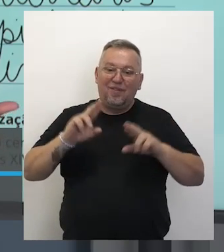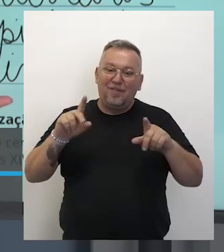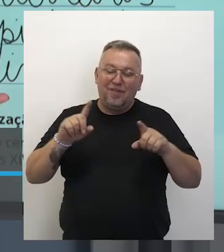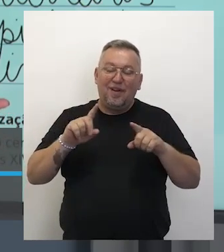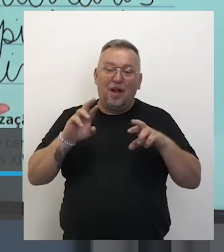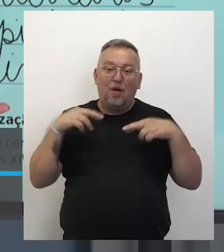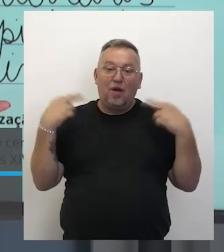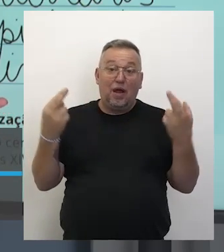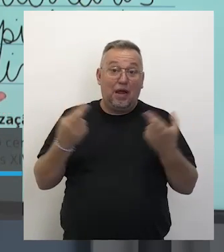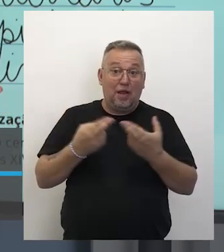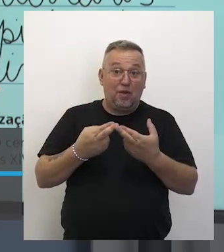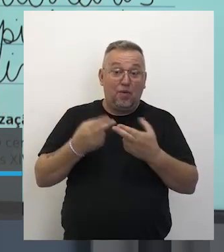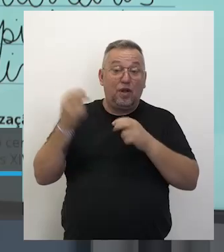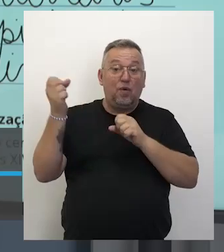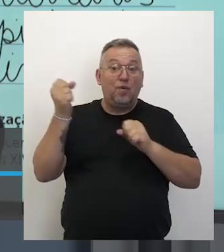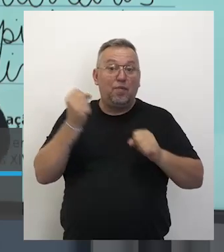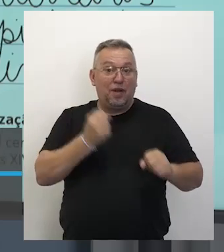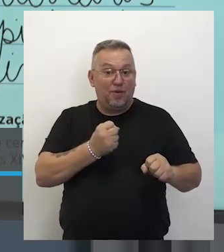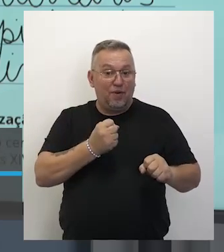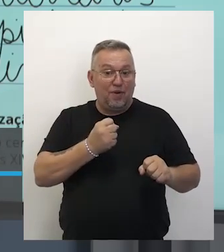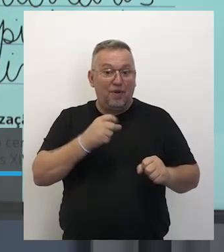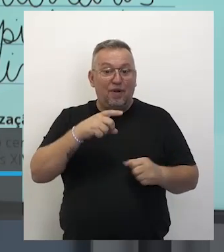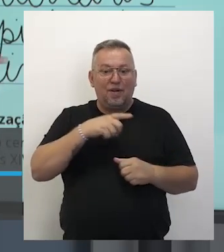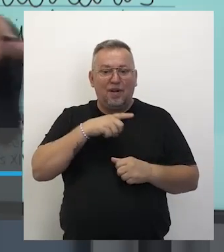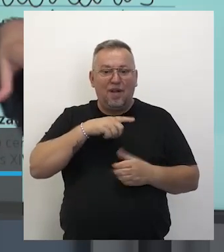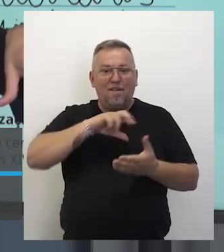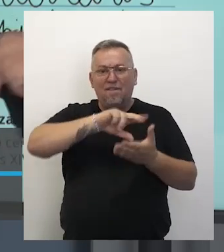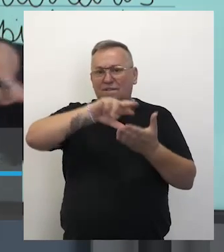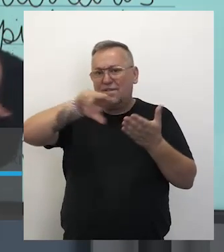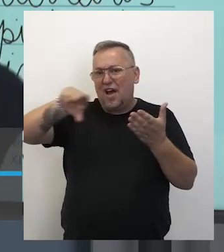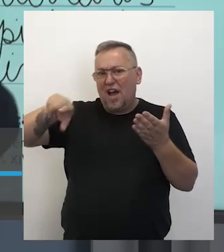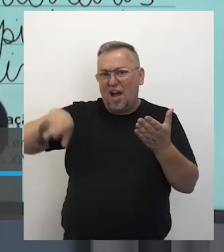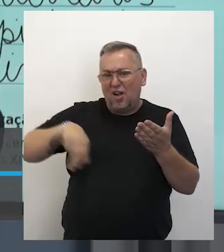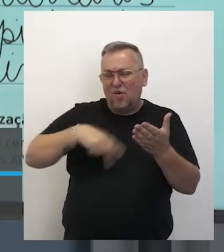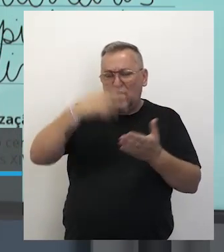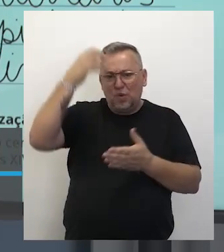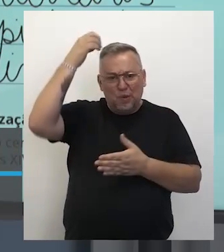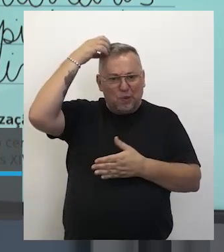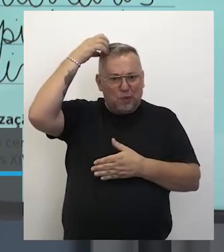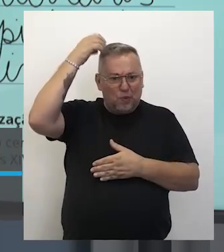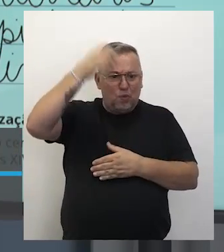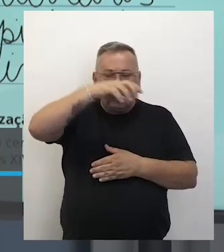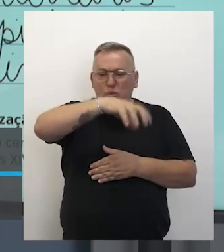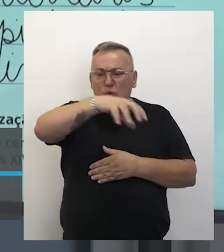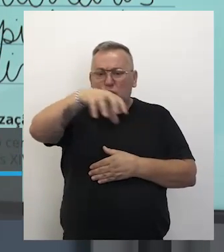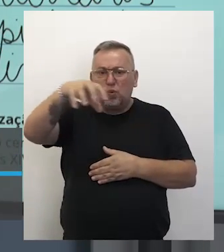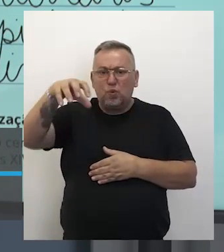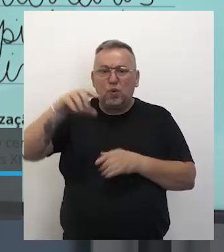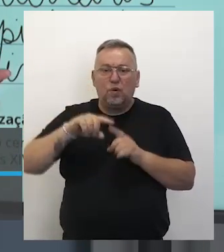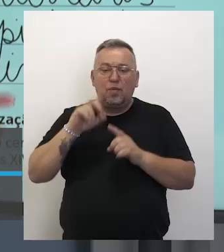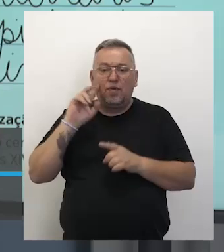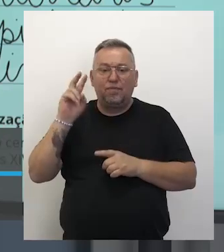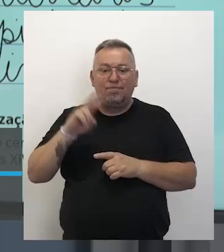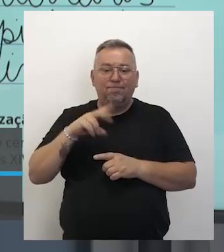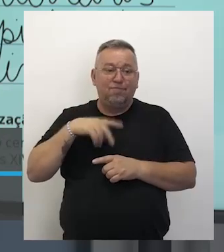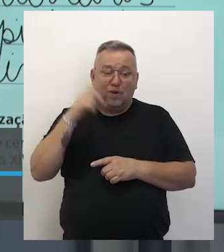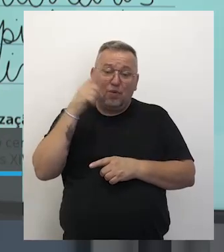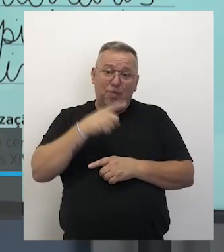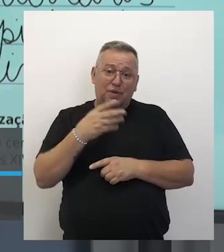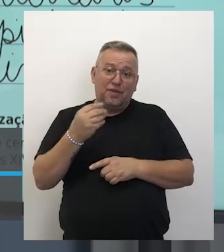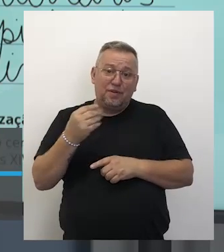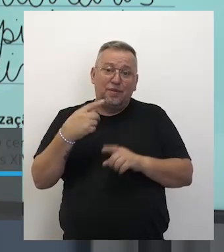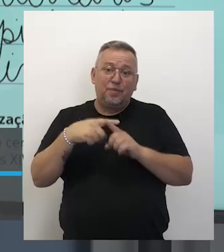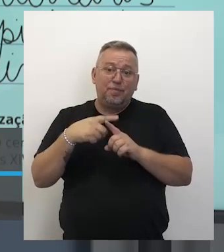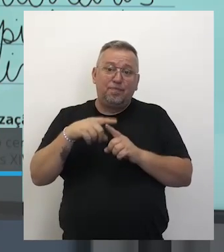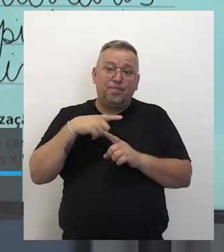reino e o império. Então, dentro do império, nós temos vários reinos, com vários reis, mas aí a gente já agora, como rei, a gente já não manda tanto, porque